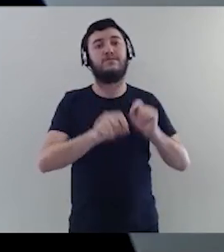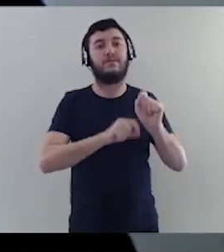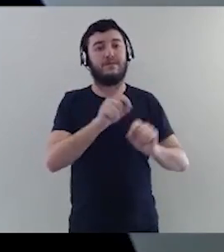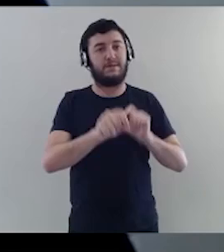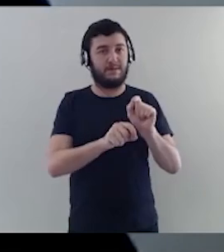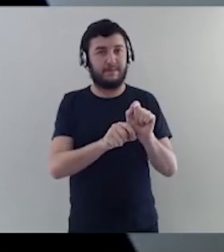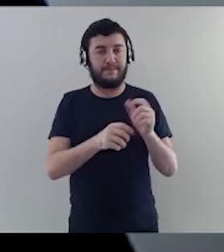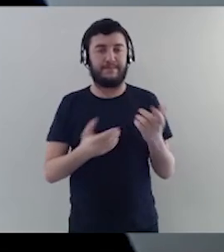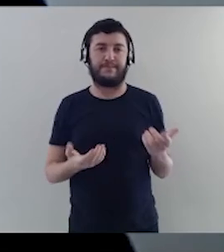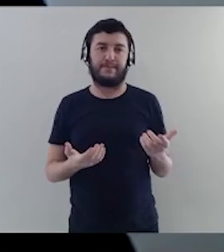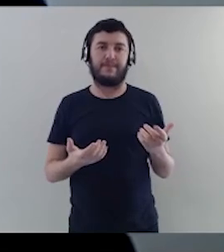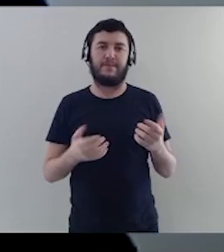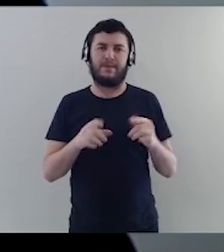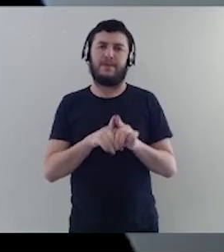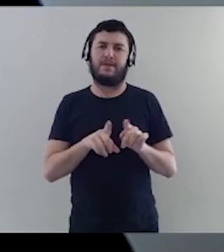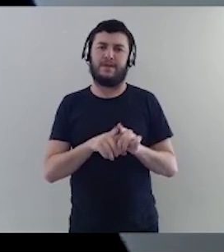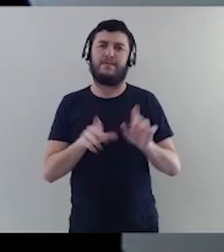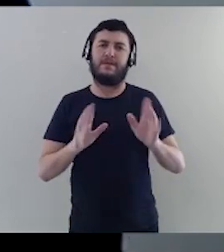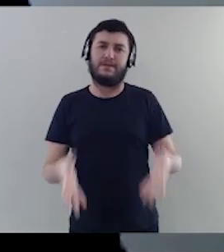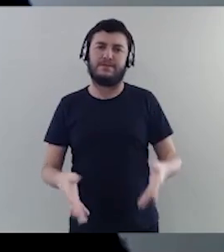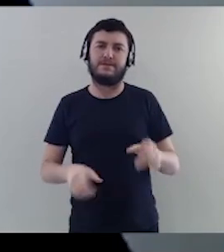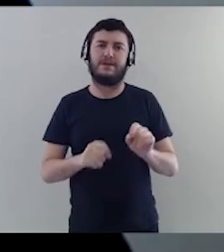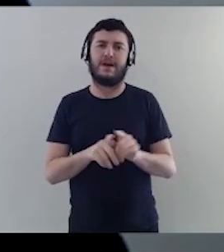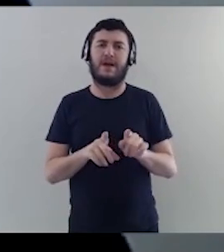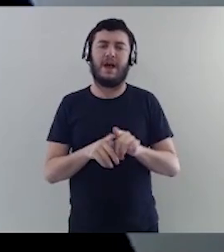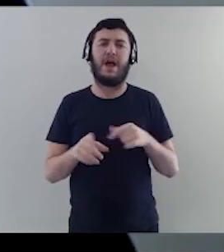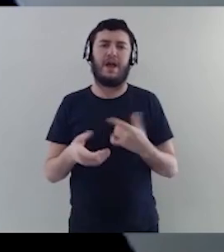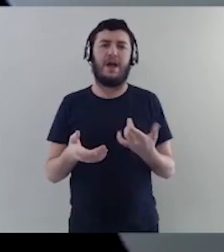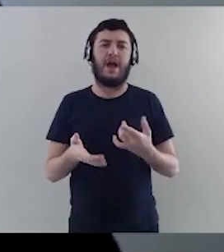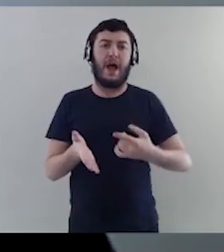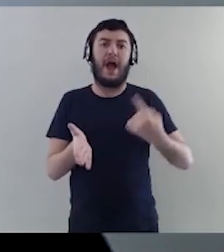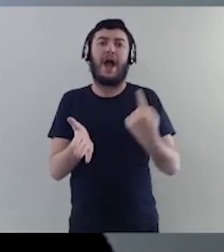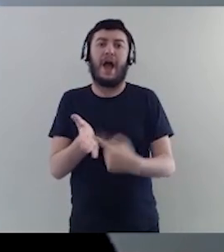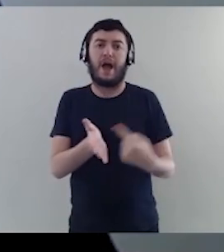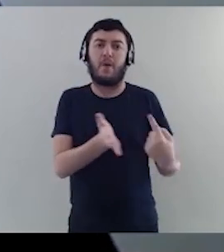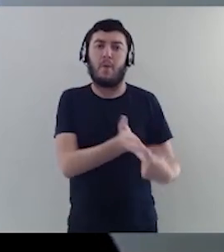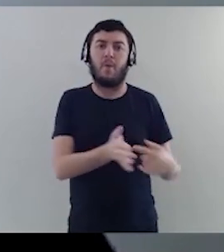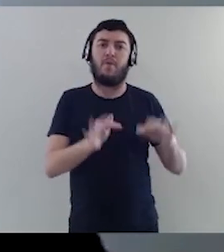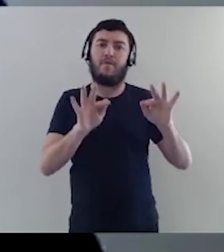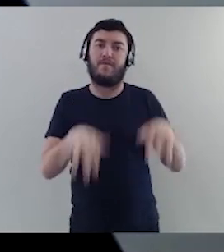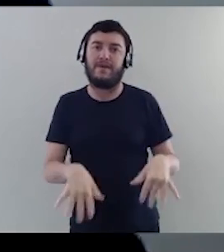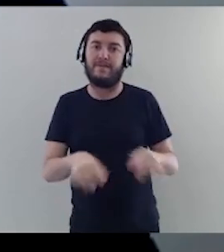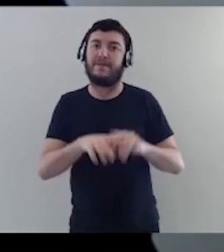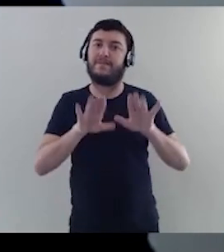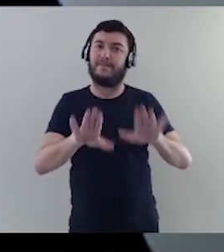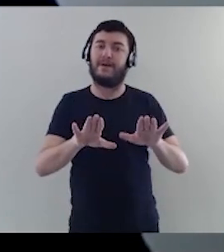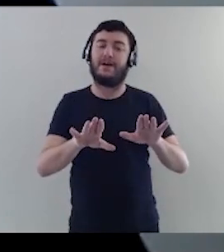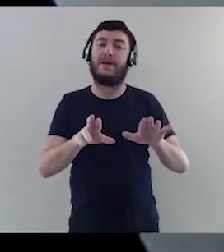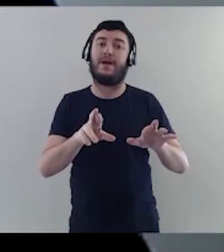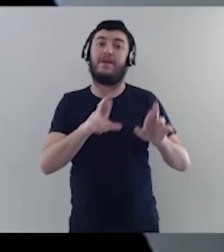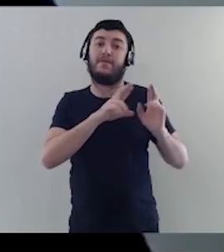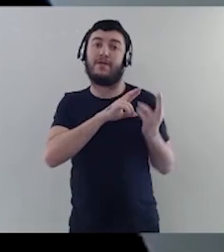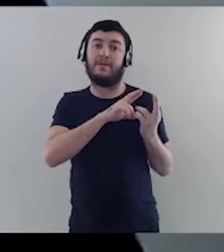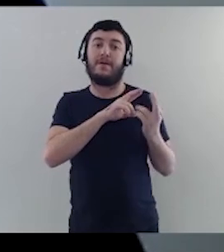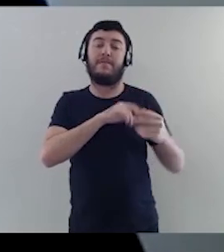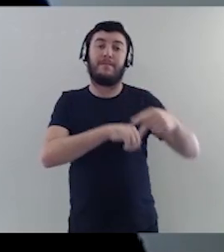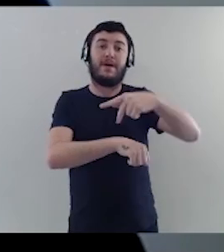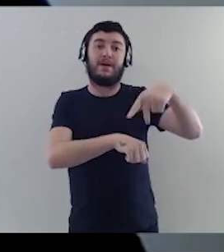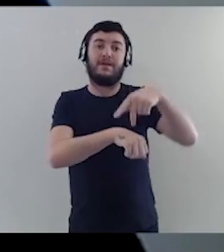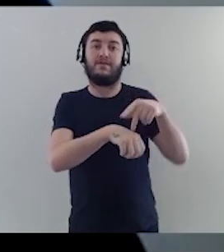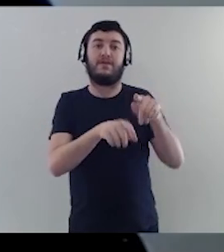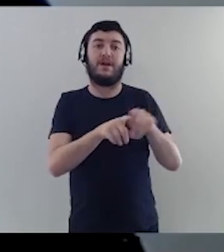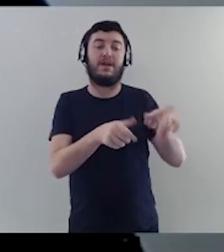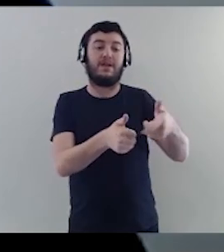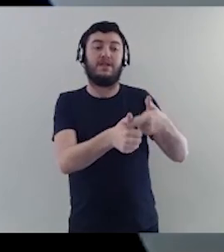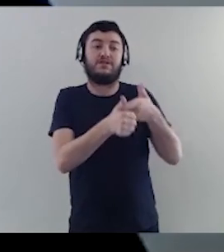extinto ou de determinada a eficácia do acordo, o Estado tem a obrigação de equilibrar as contas públicas sem ser